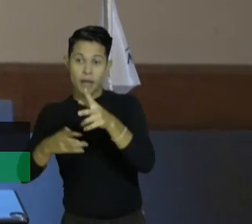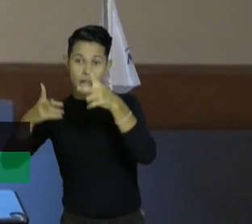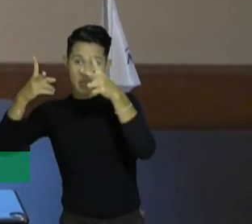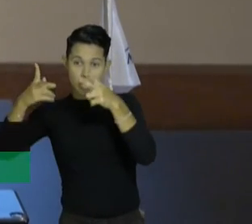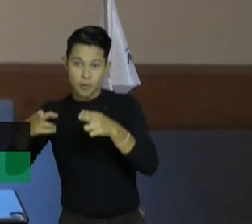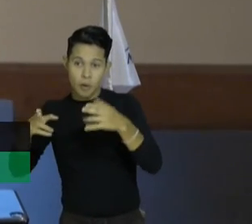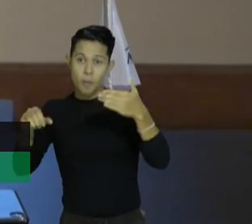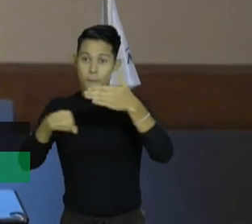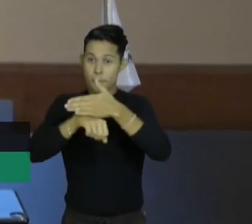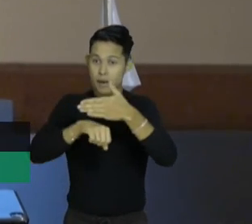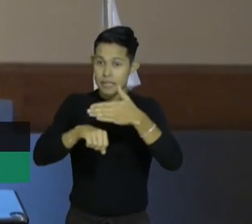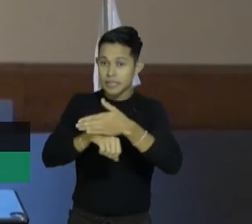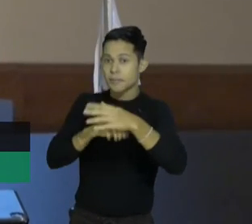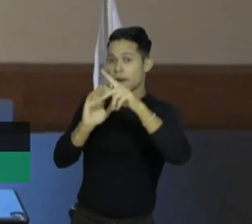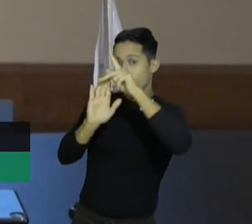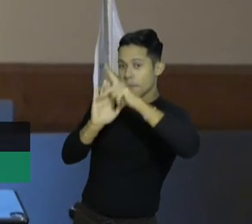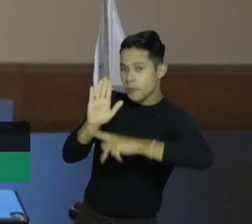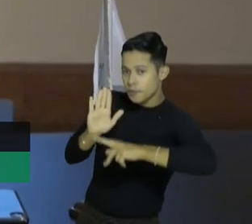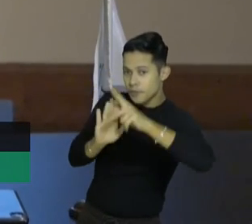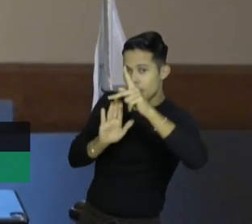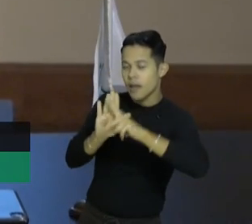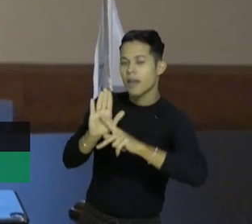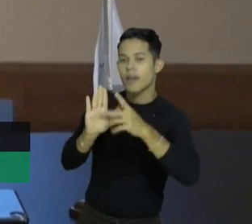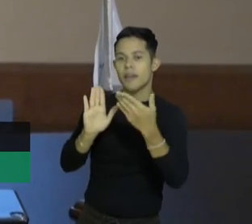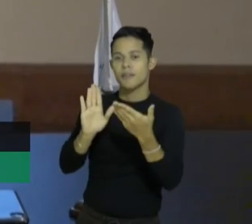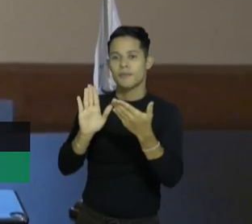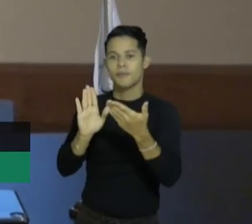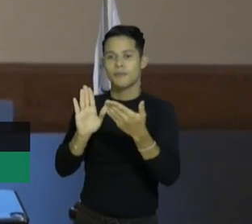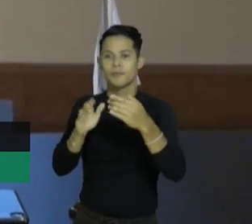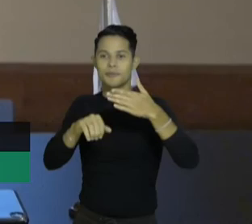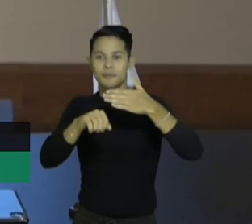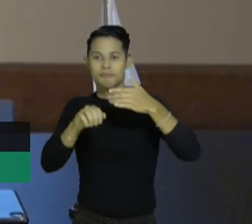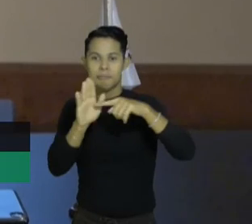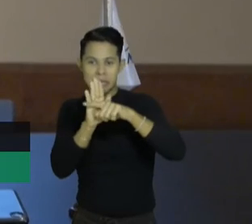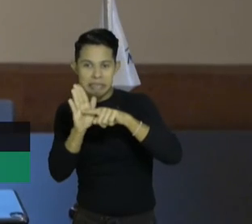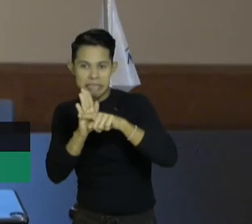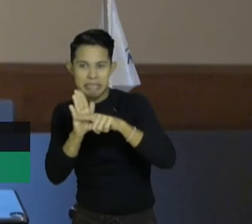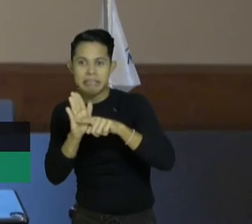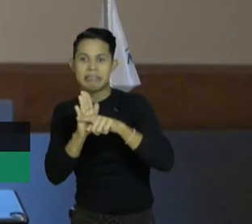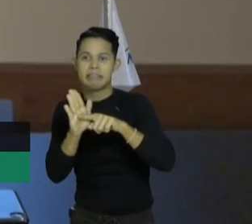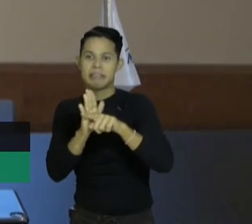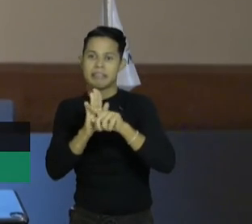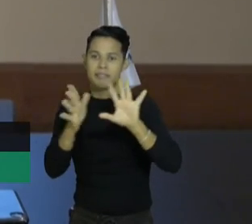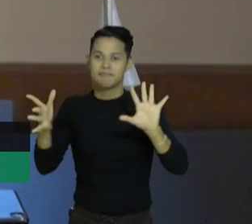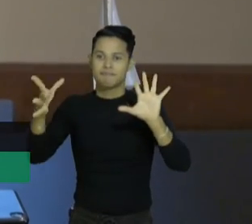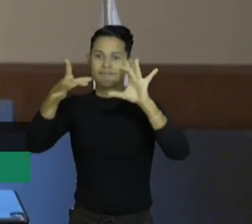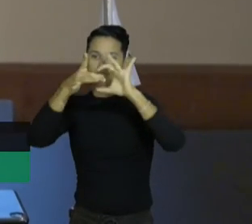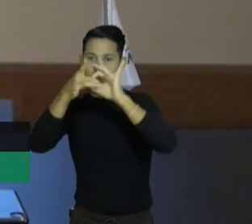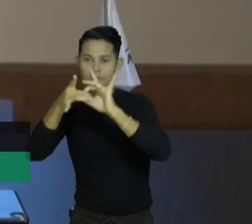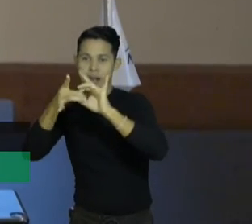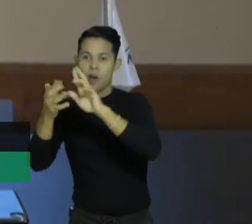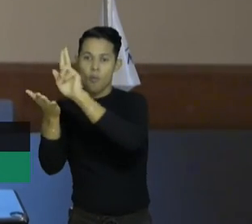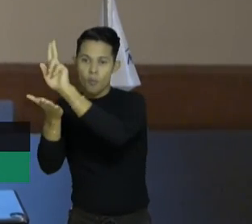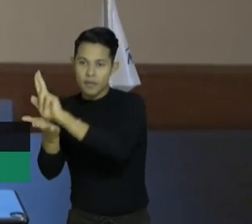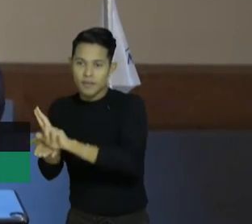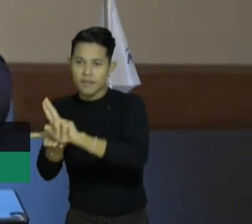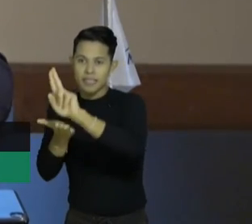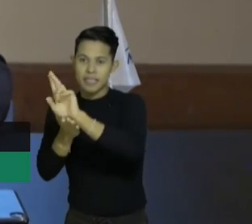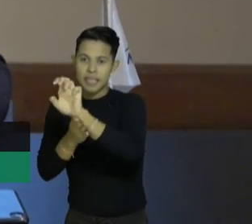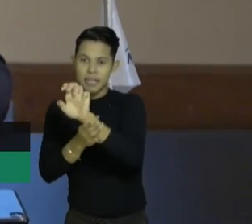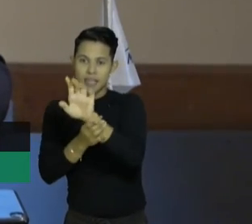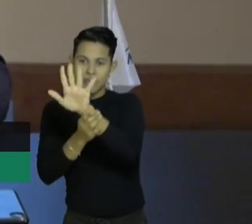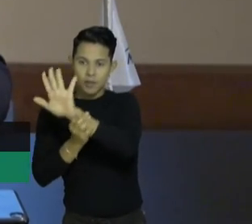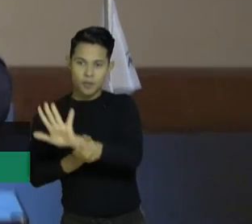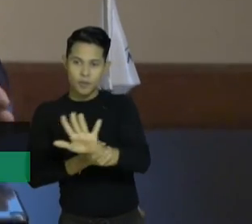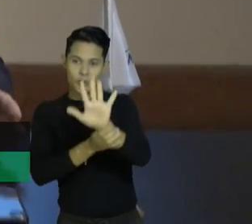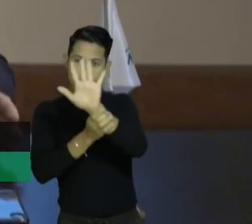participar de projetos eh digamos de pesquisa eh conjuntos com as Universidades europeias que hoje